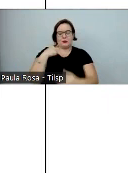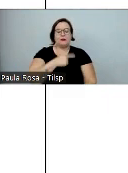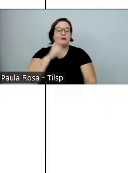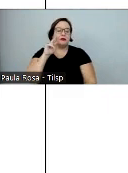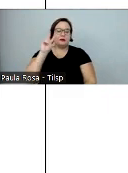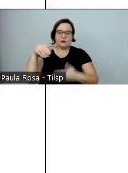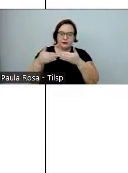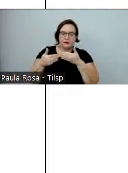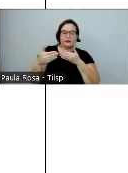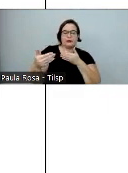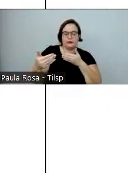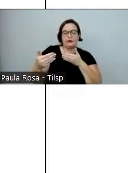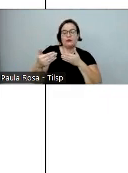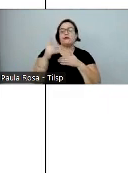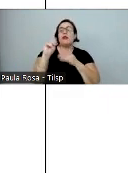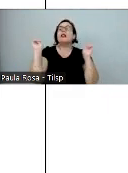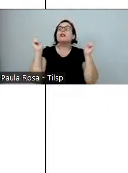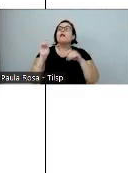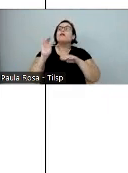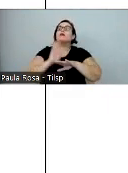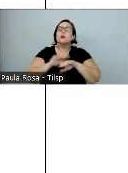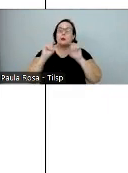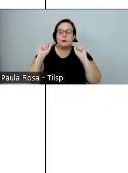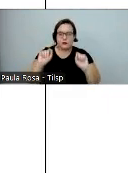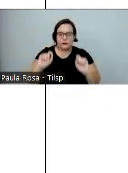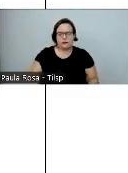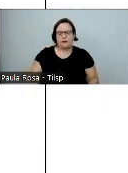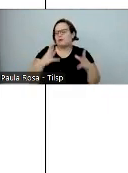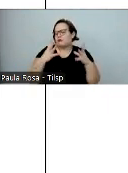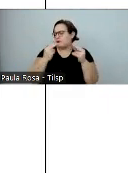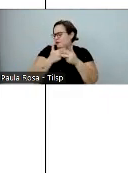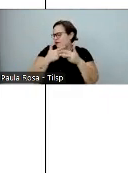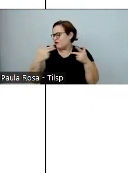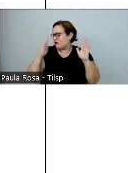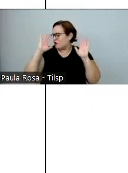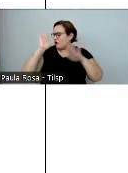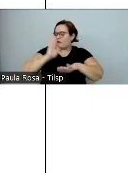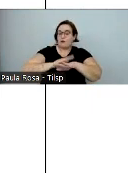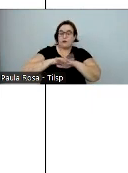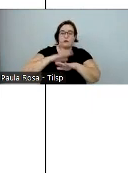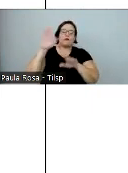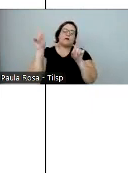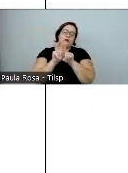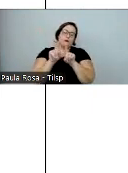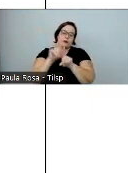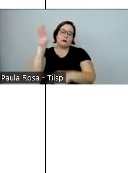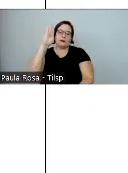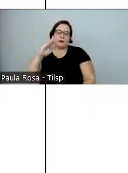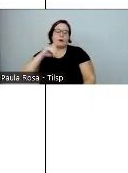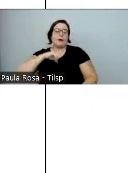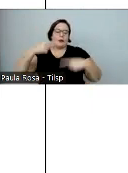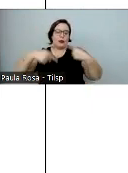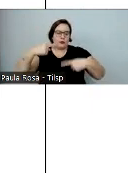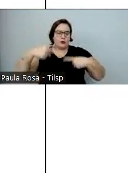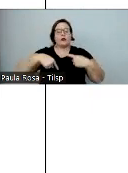a partir dela o que que nós podemos fazer com ela né já que tanta coisa foi feita né no Brasil particularmente temos uma política nacional de museus